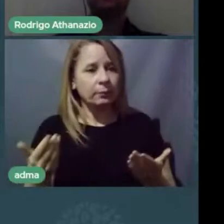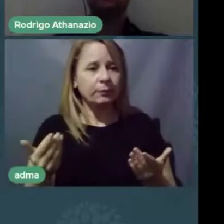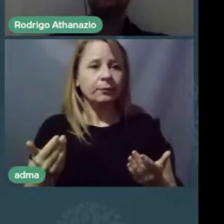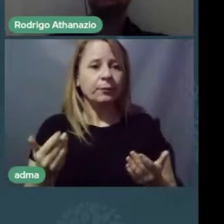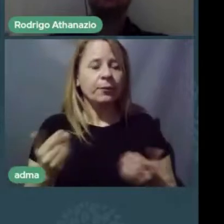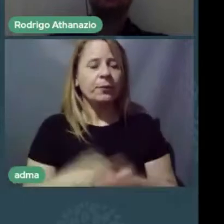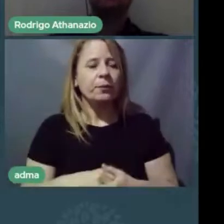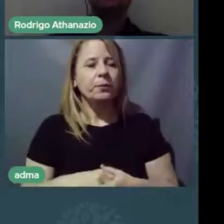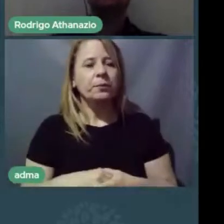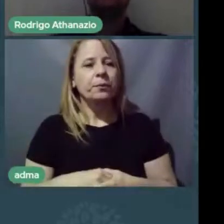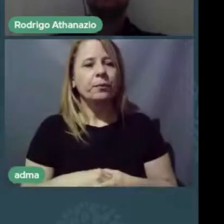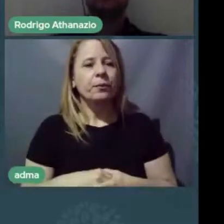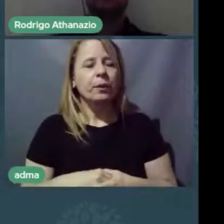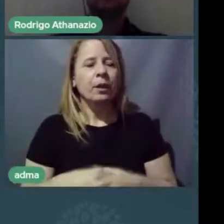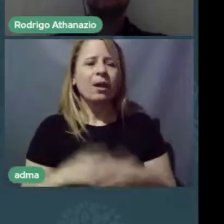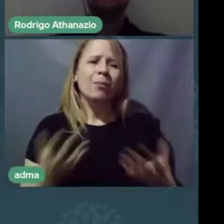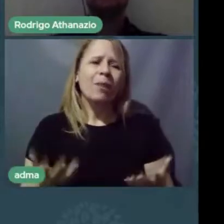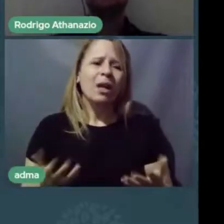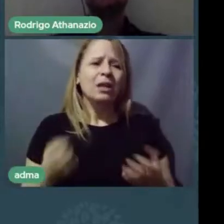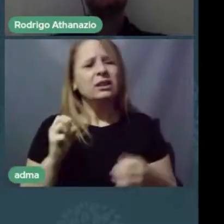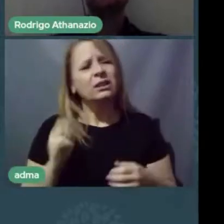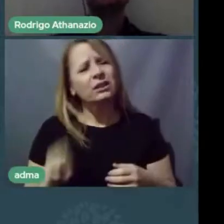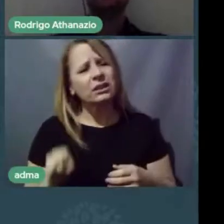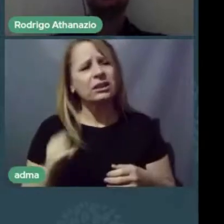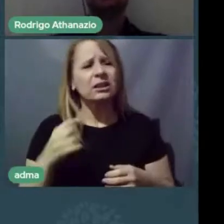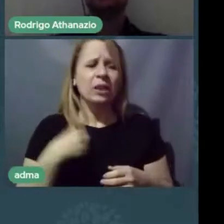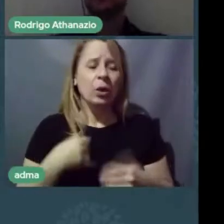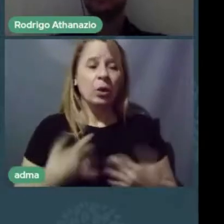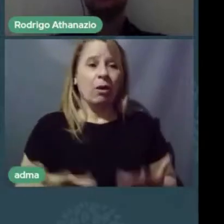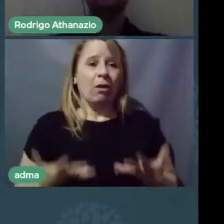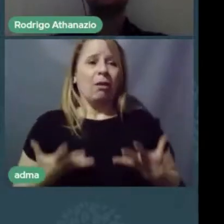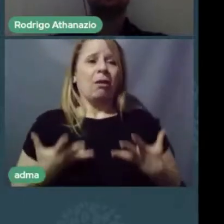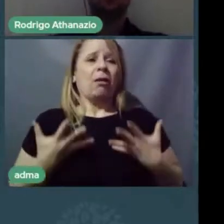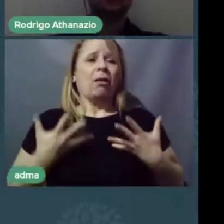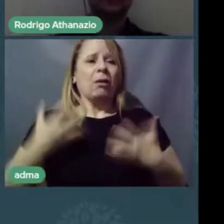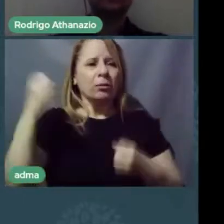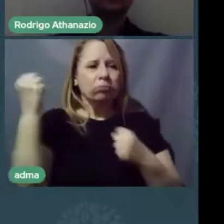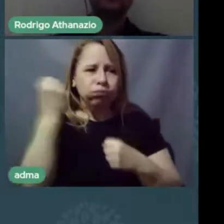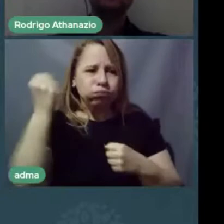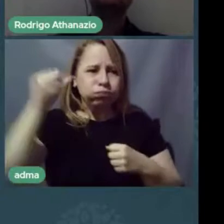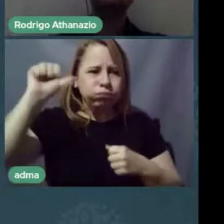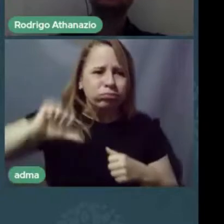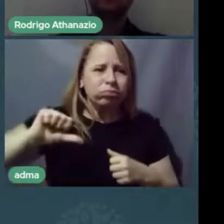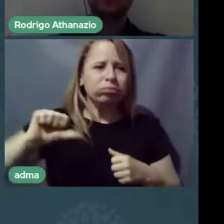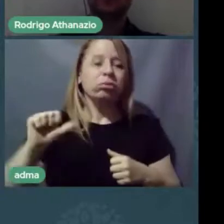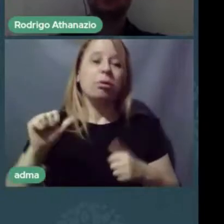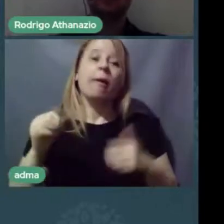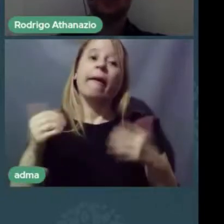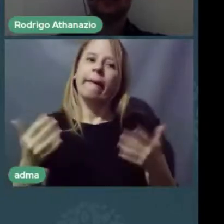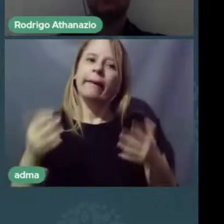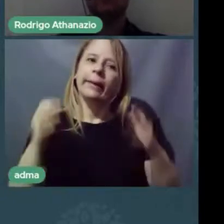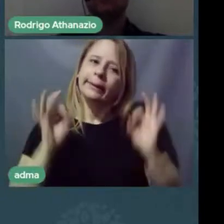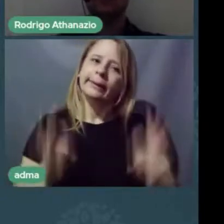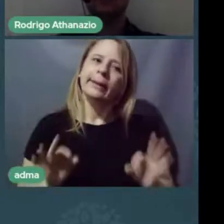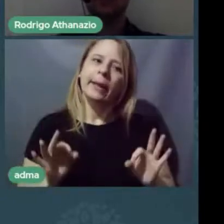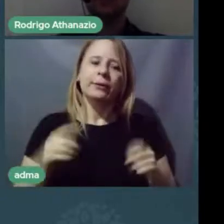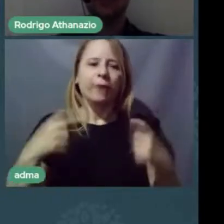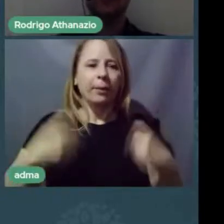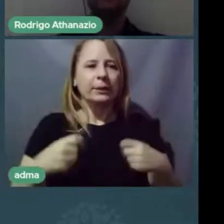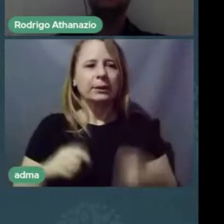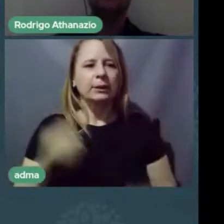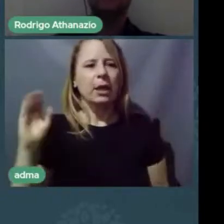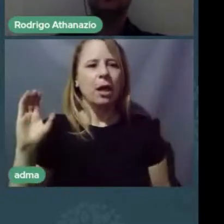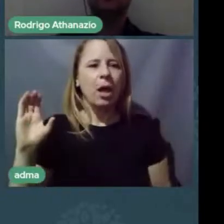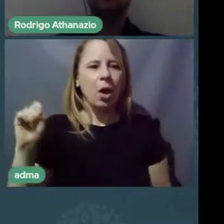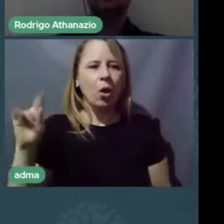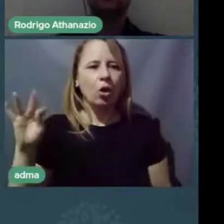a dia. Rodrigo, mas se tiver uma exacerbação, uma crise grave, com certeza aí vai precisar usar corticóide oral por alguns poucos